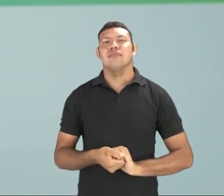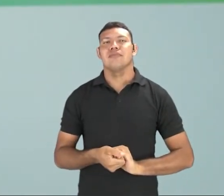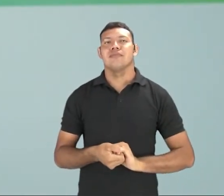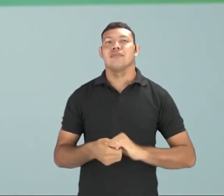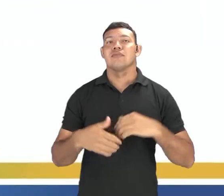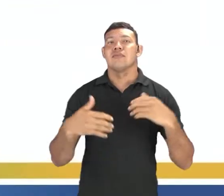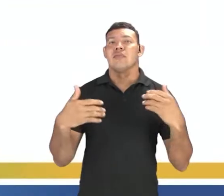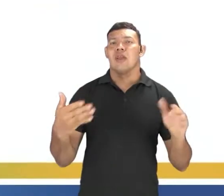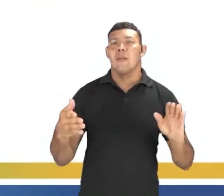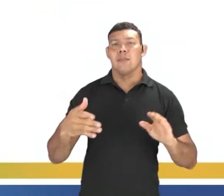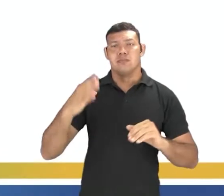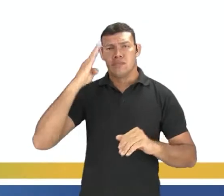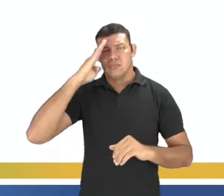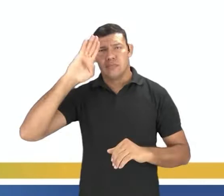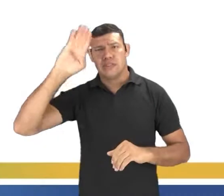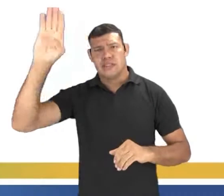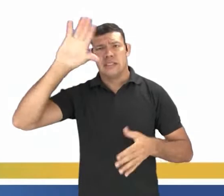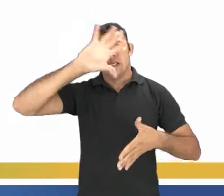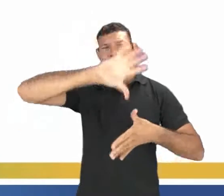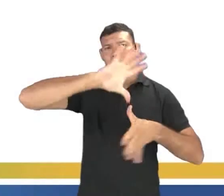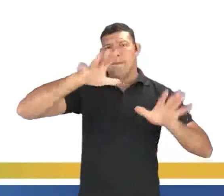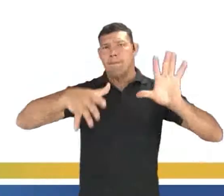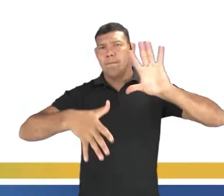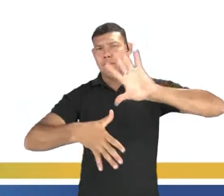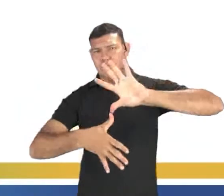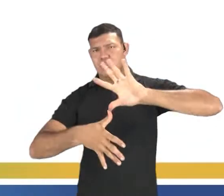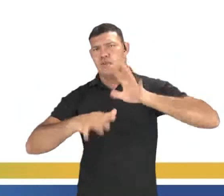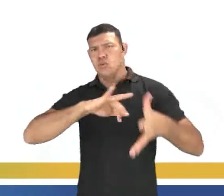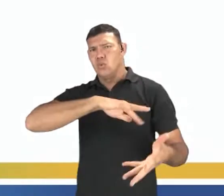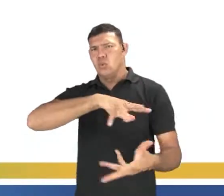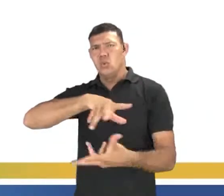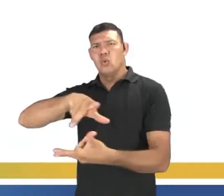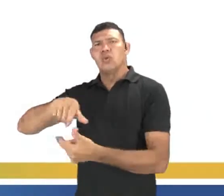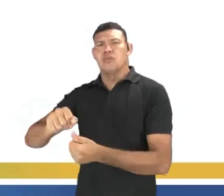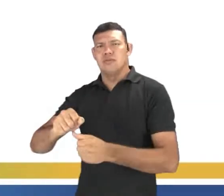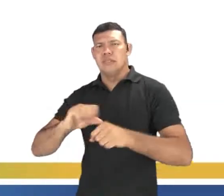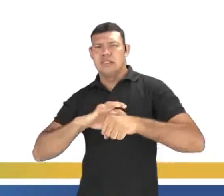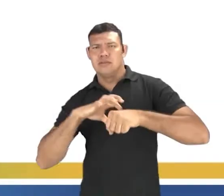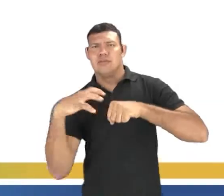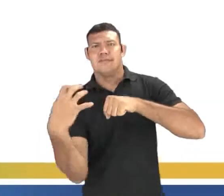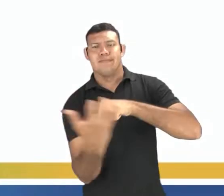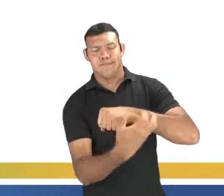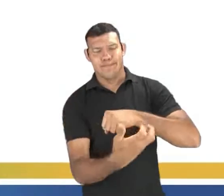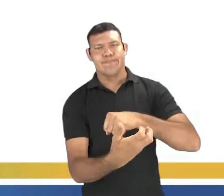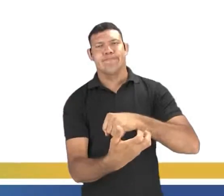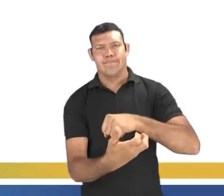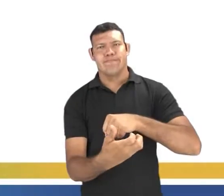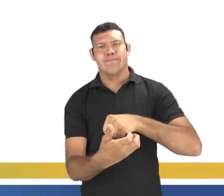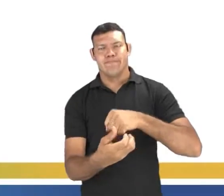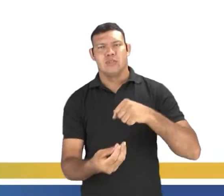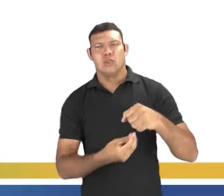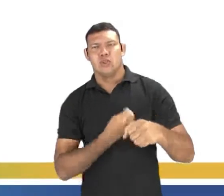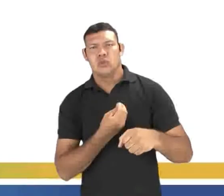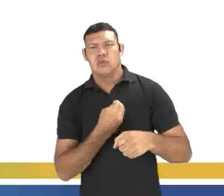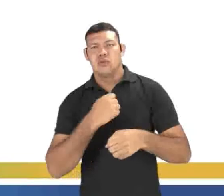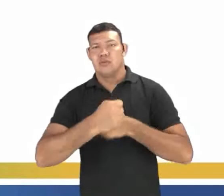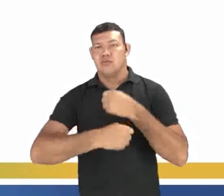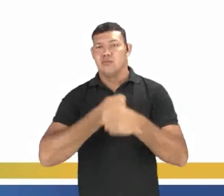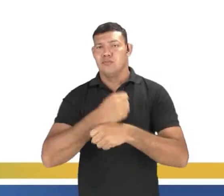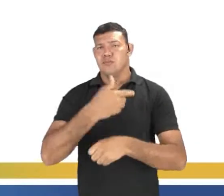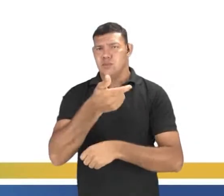Considerando principalmente a pandemia por coronavírus que vivemos em 2020,